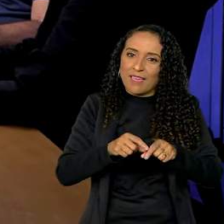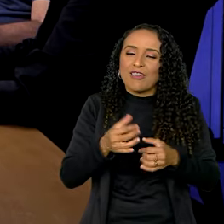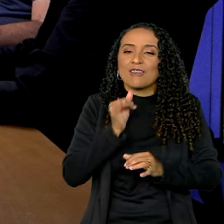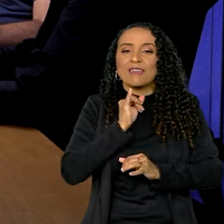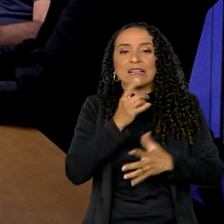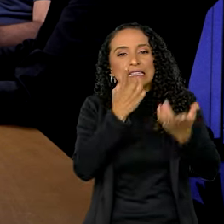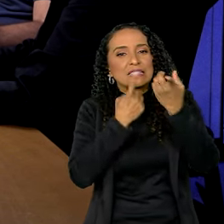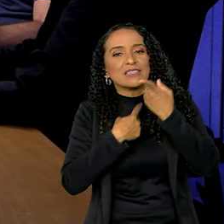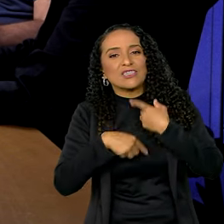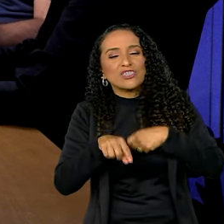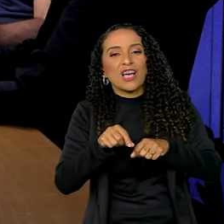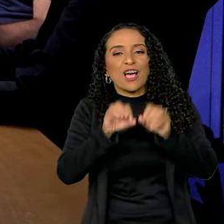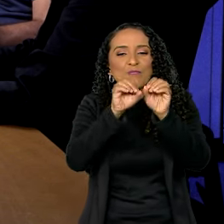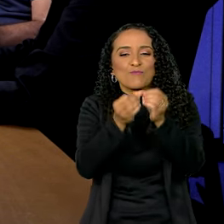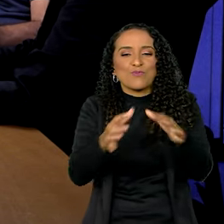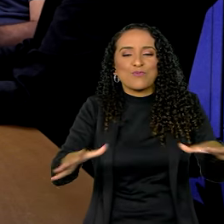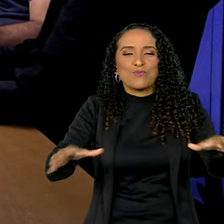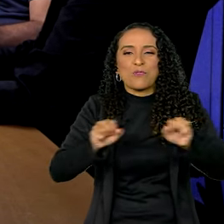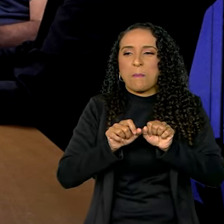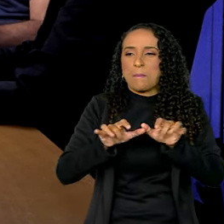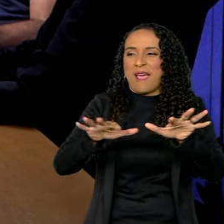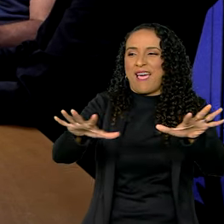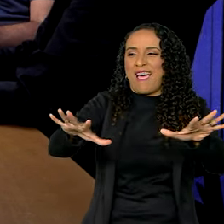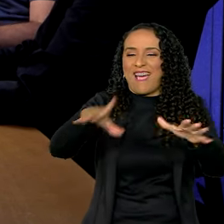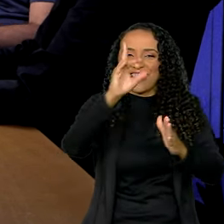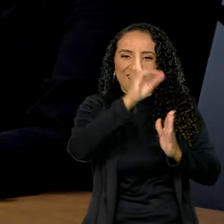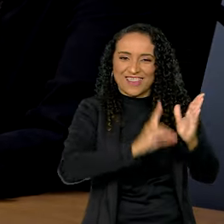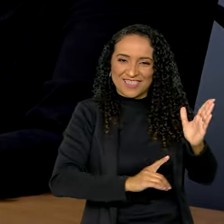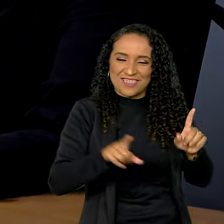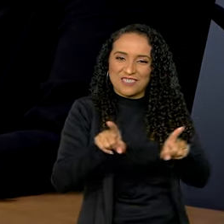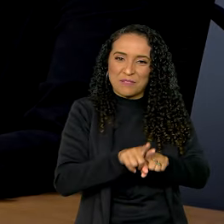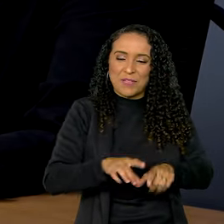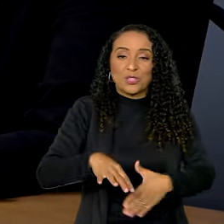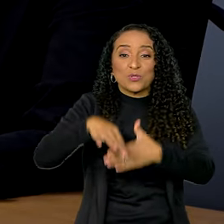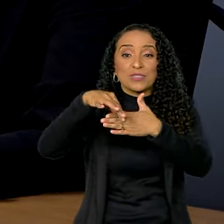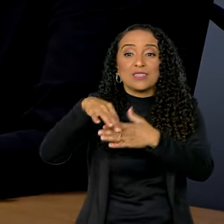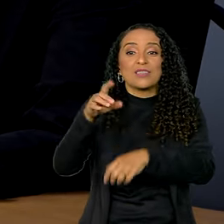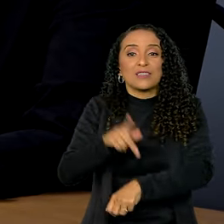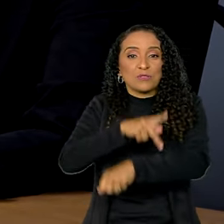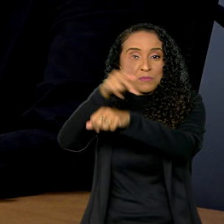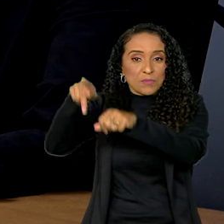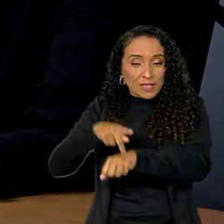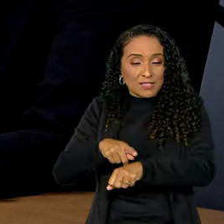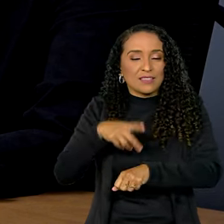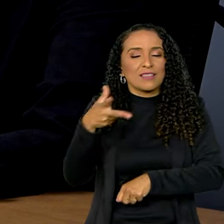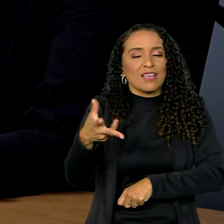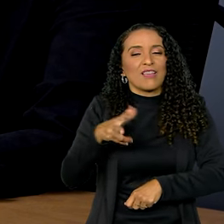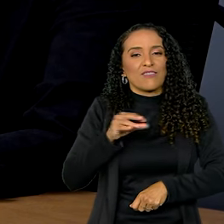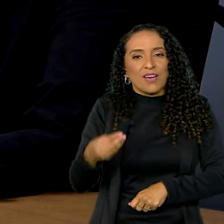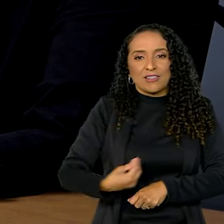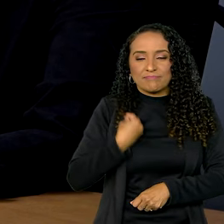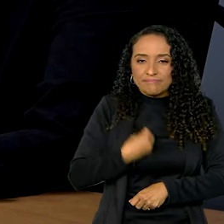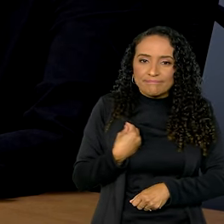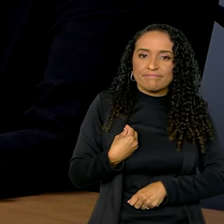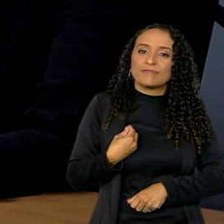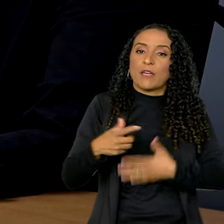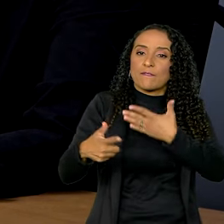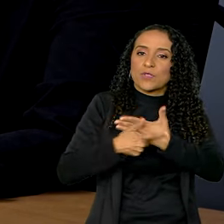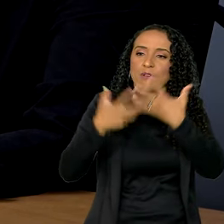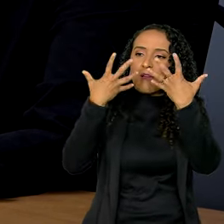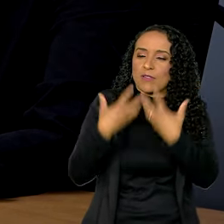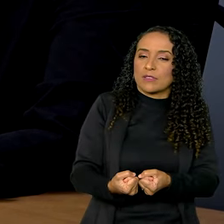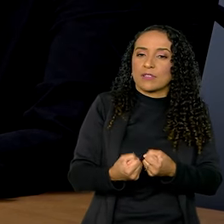desejar que o oceano inunde né a Declaração dos chefes de estado e ele vai est lá né tendo o seu papel